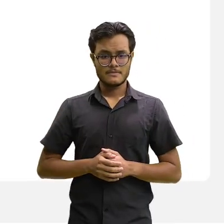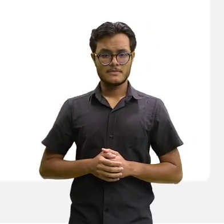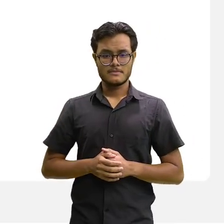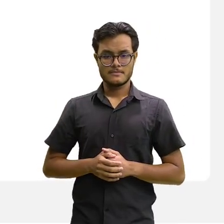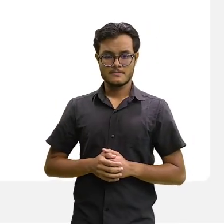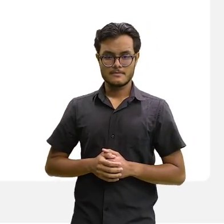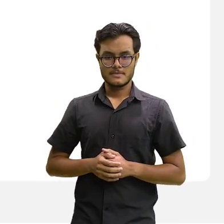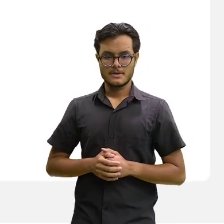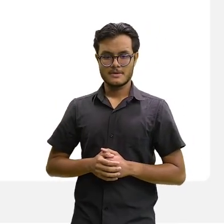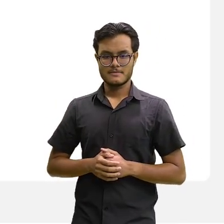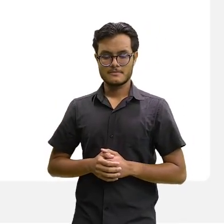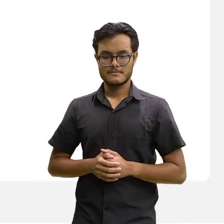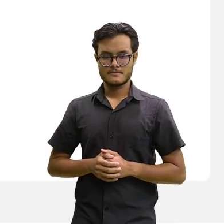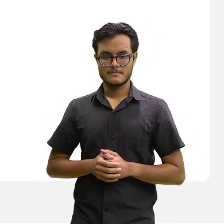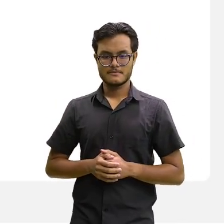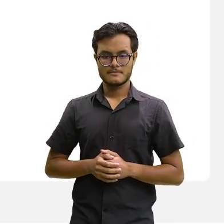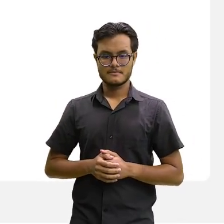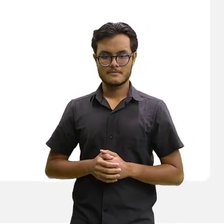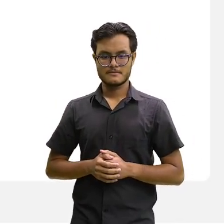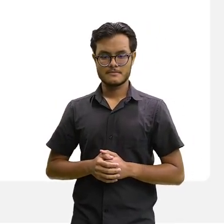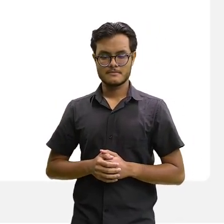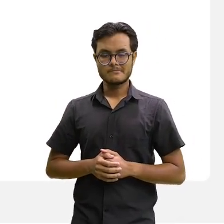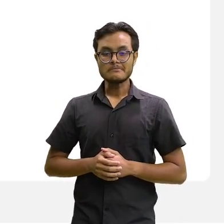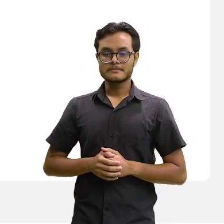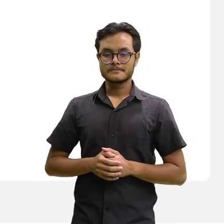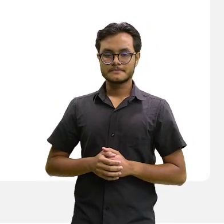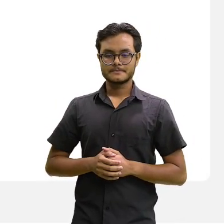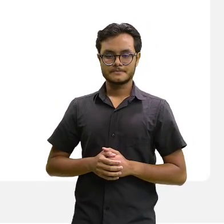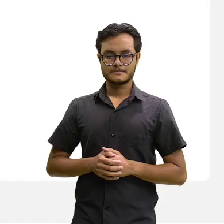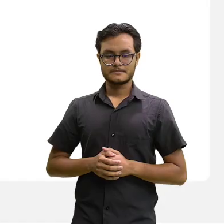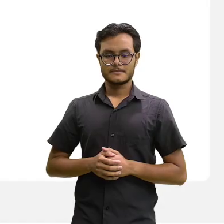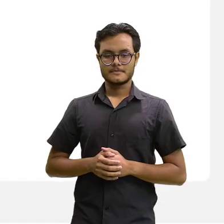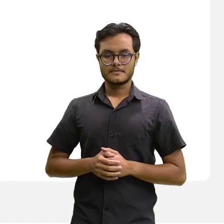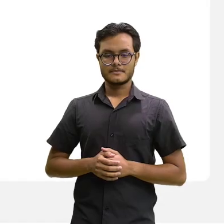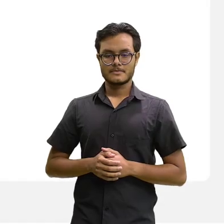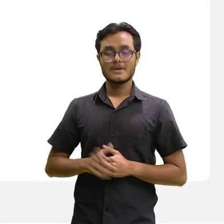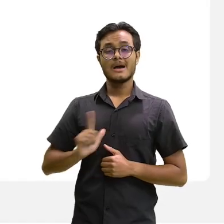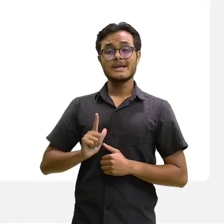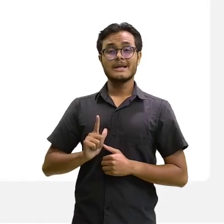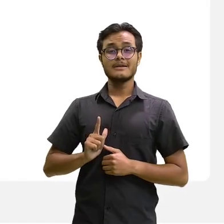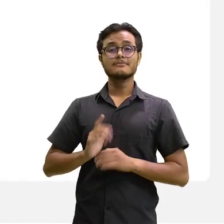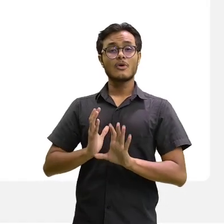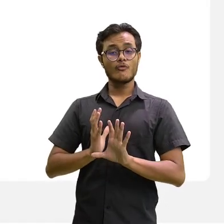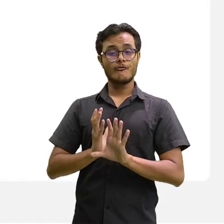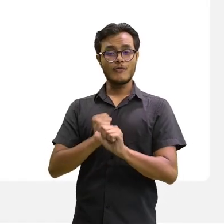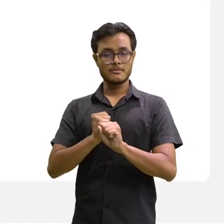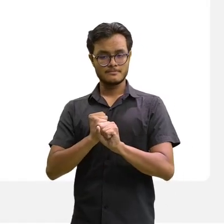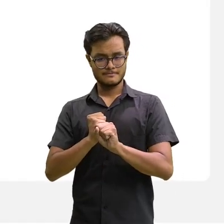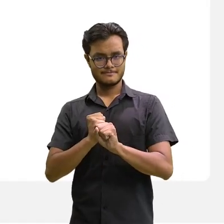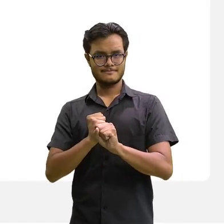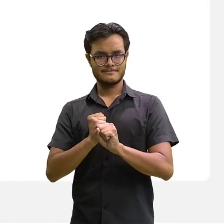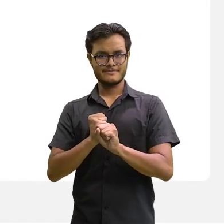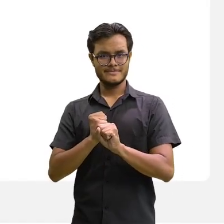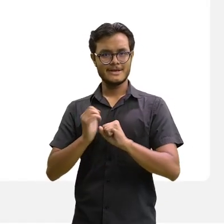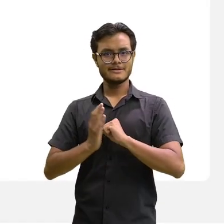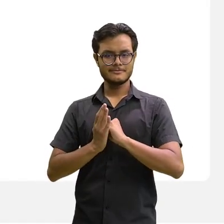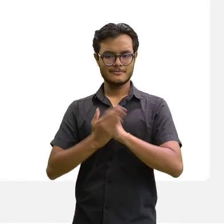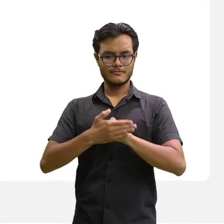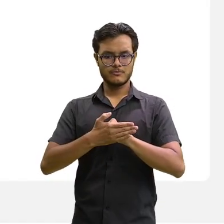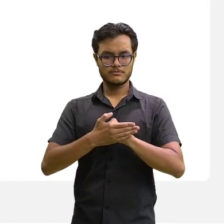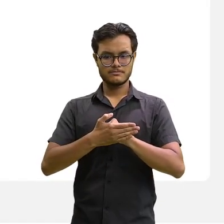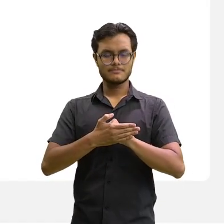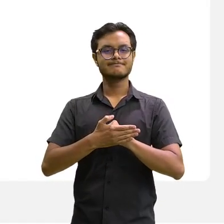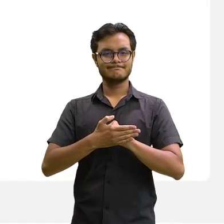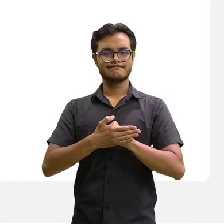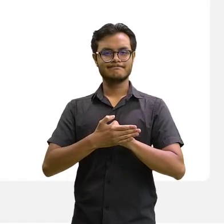baixo. Quando a epiglote é empurrada para baixo, ela vai fechar a glote,